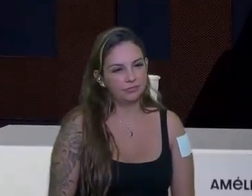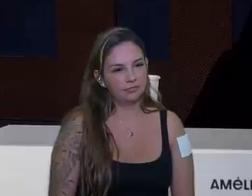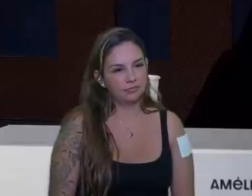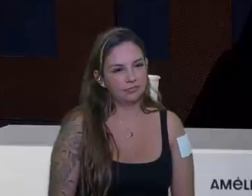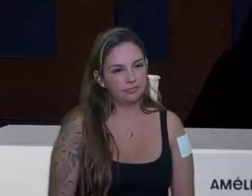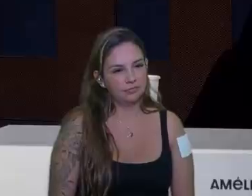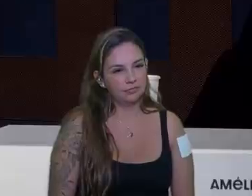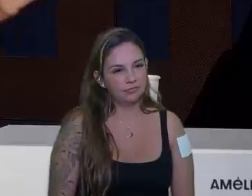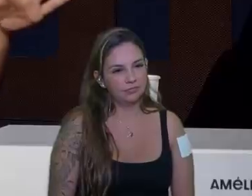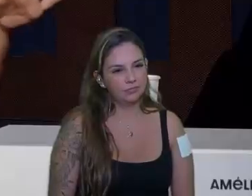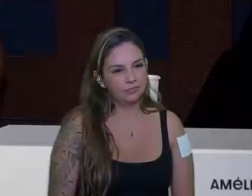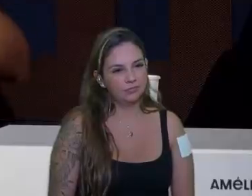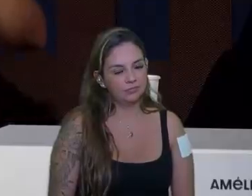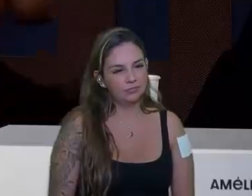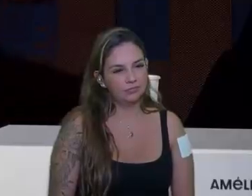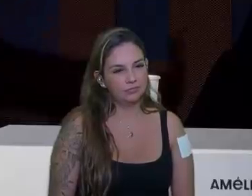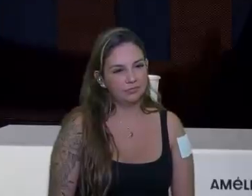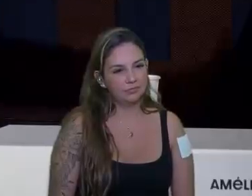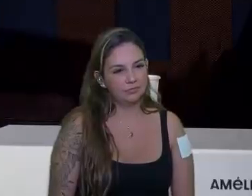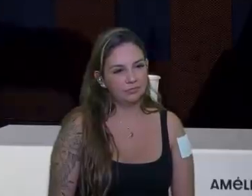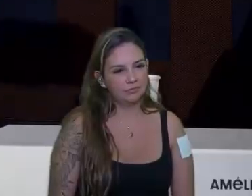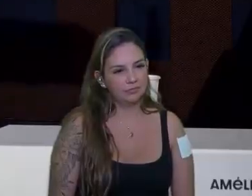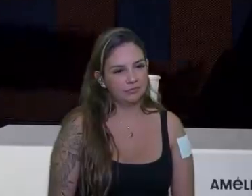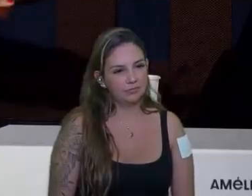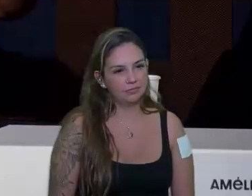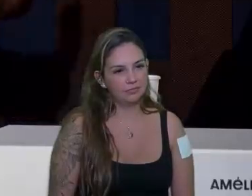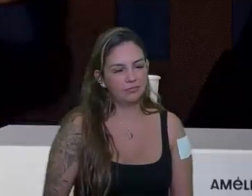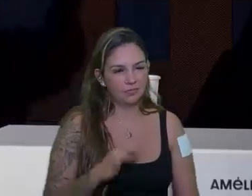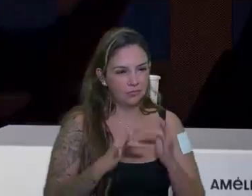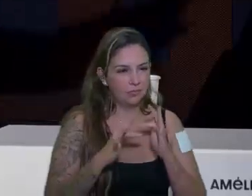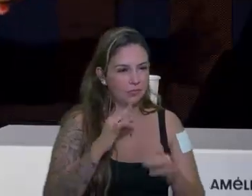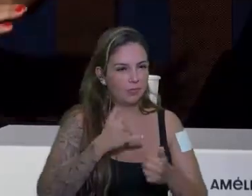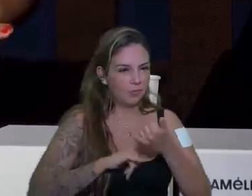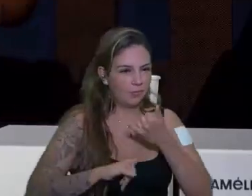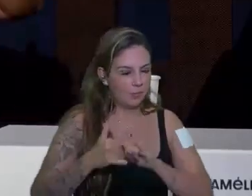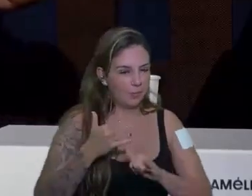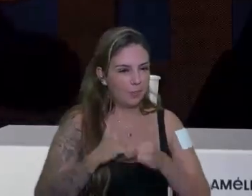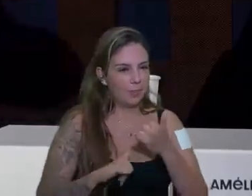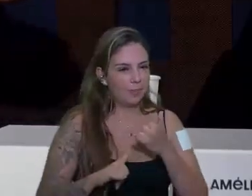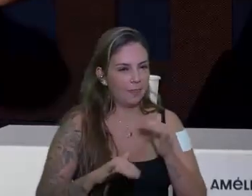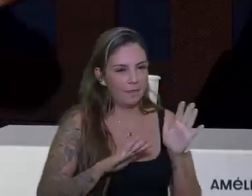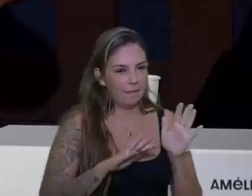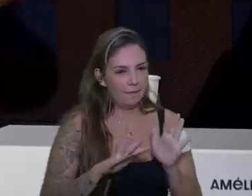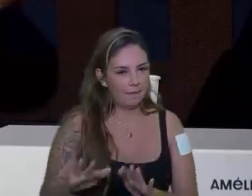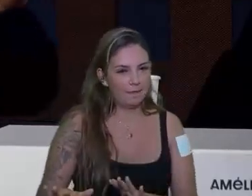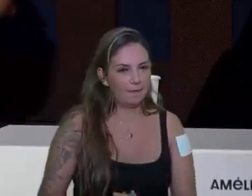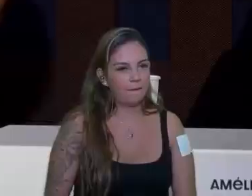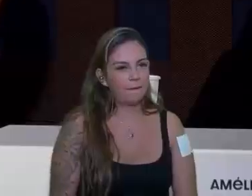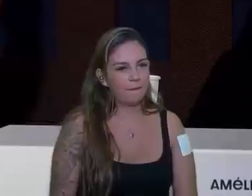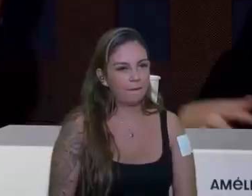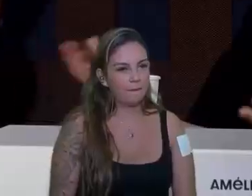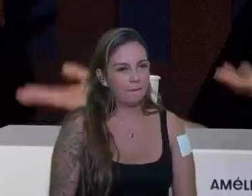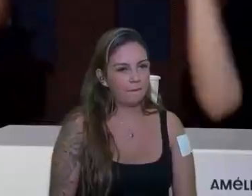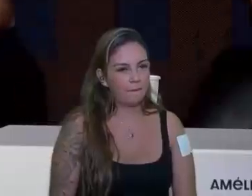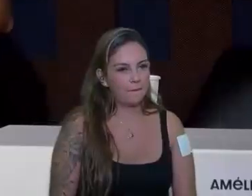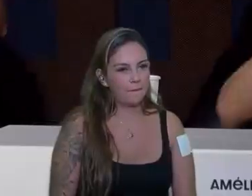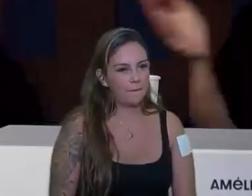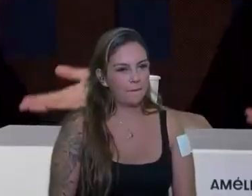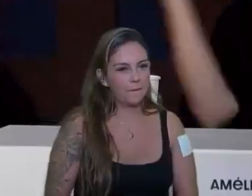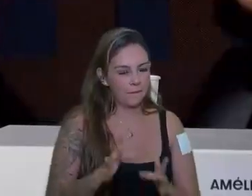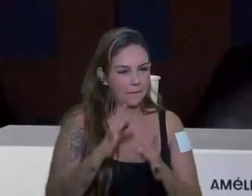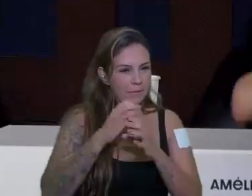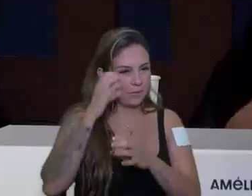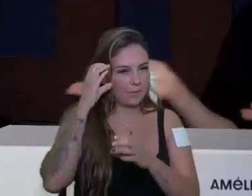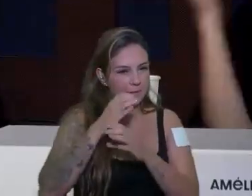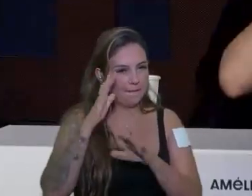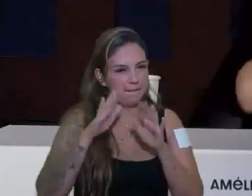E passei isso, larguei tudo isso aí, ó, física, química. Largamos. Meu namorado é